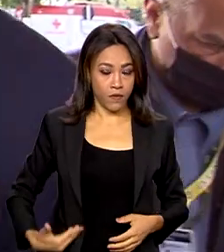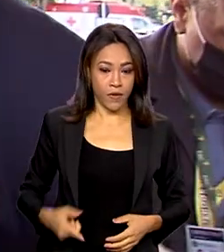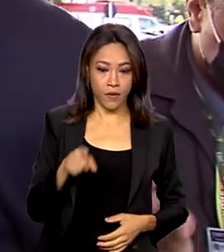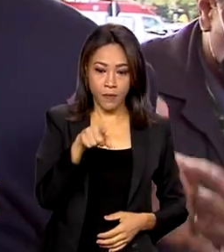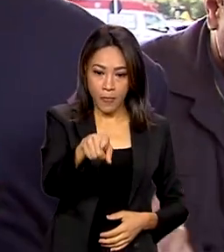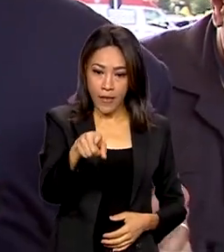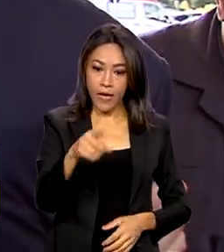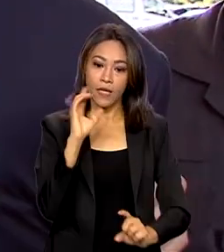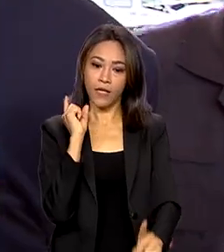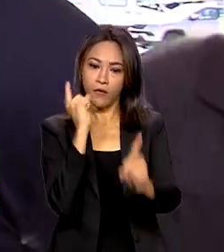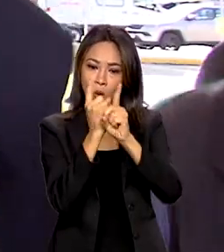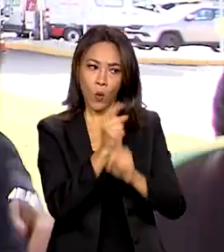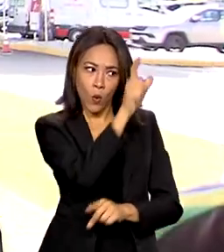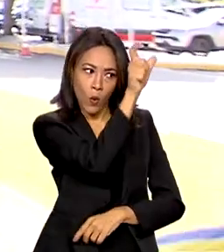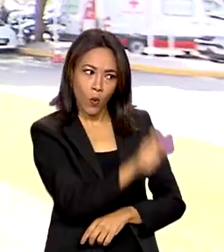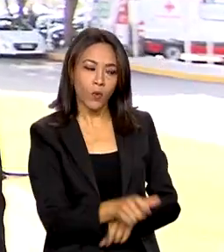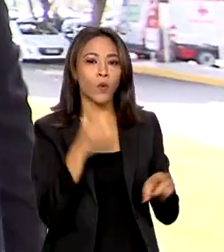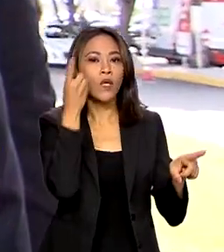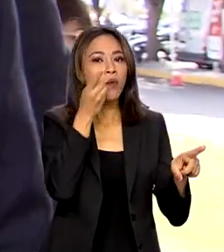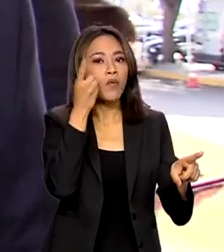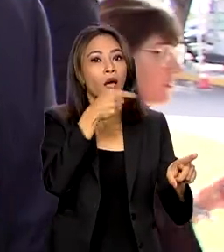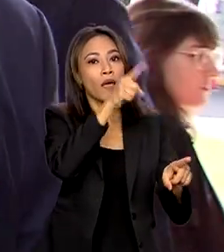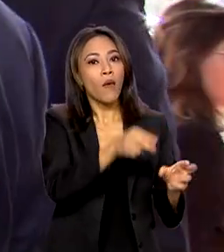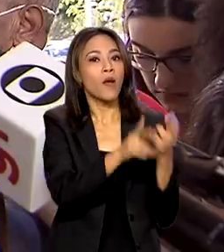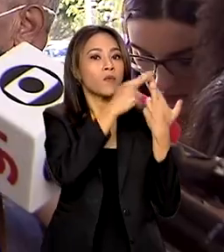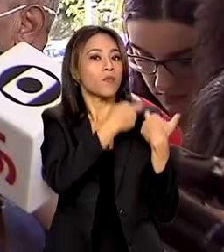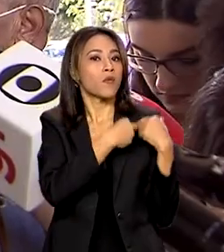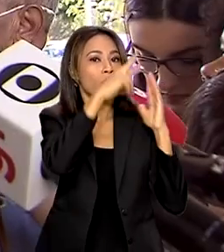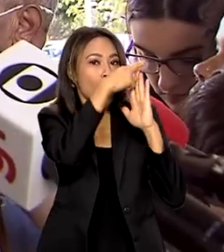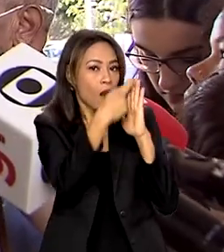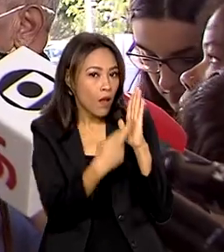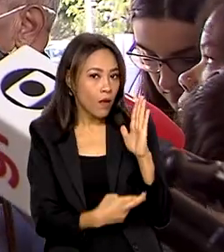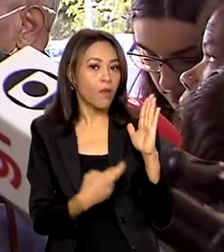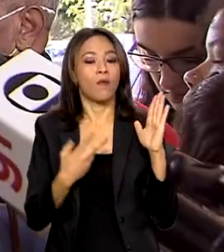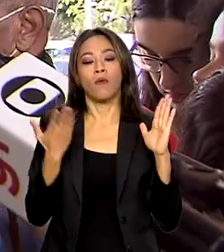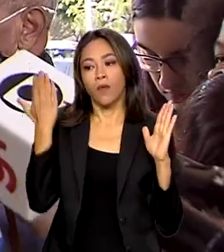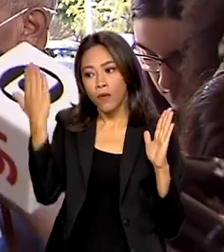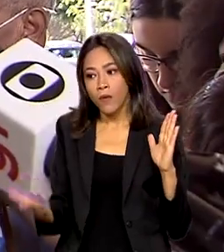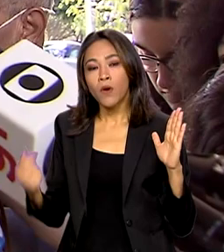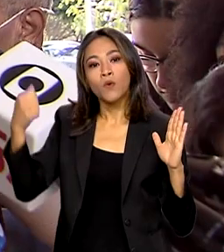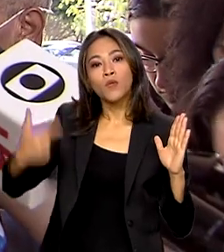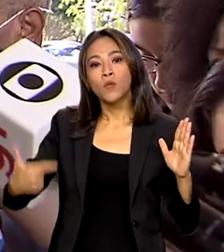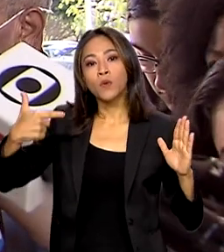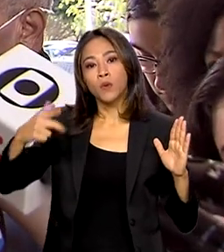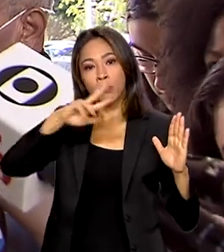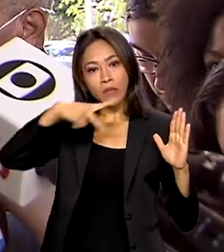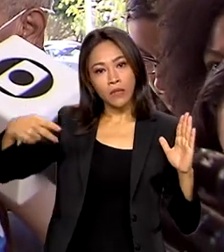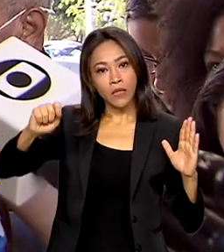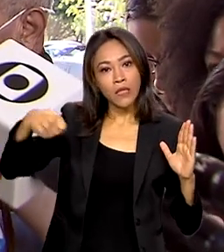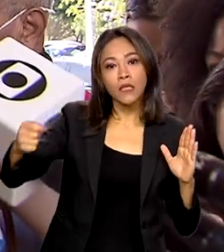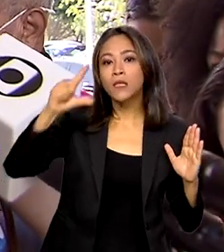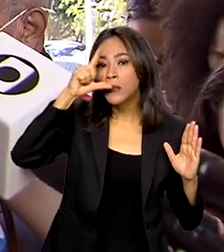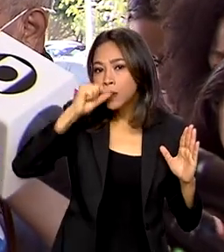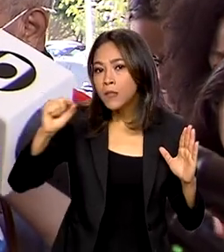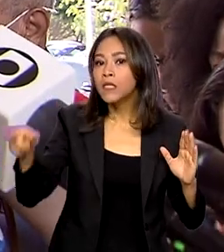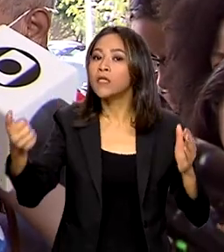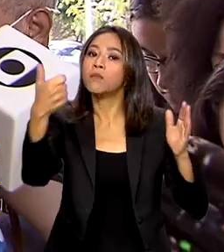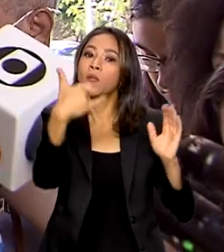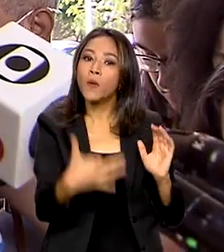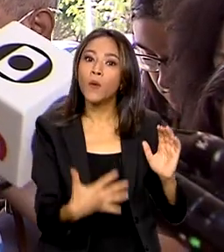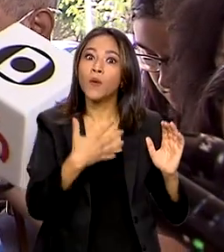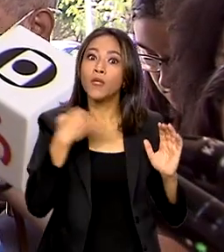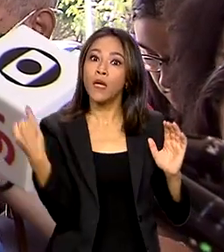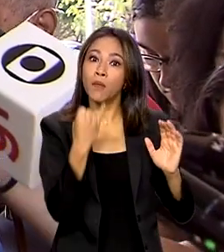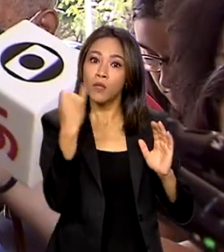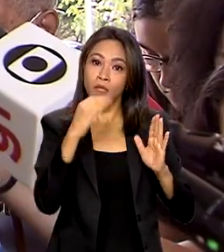Cláudio cajado relator da nova regra fiscal o vice-presidente Geraldo Alckmin destacou a importância da retirada